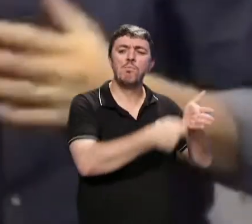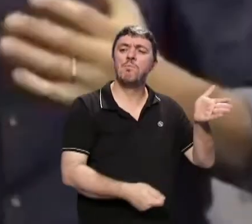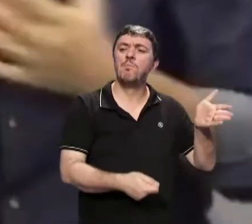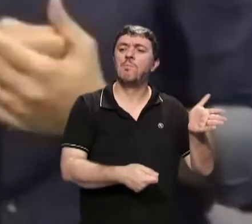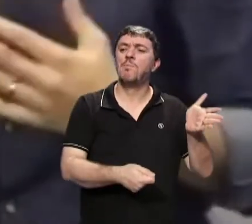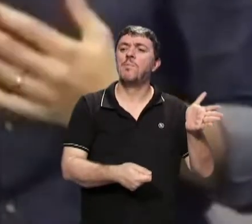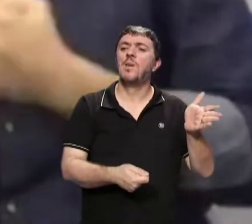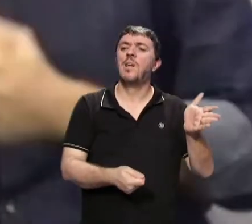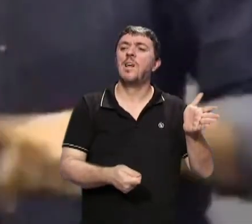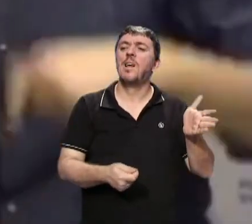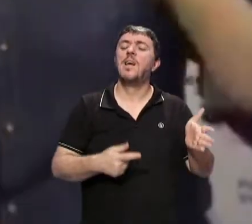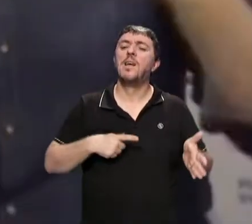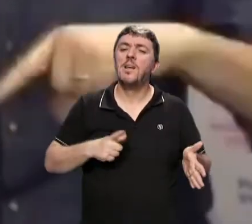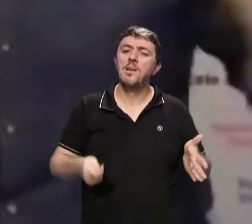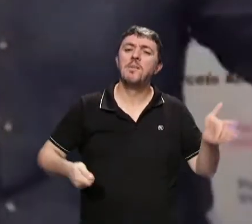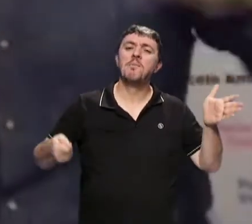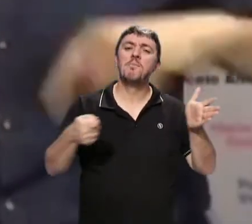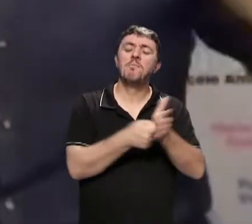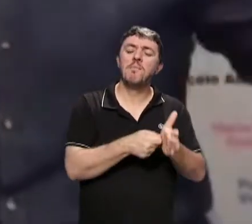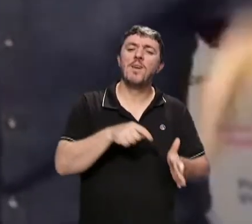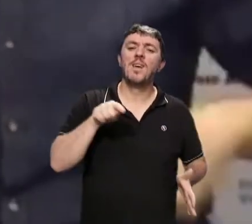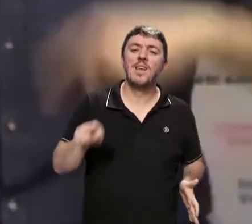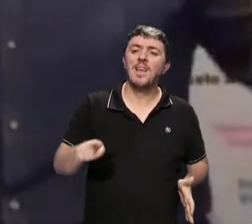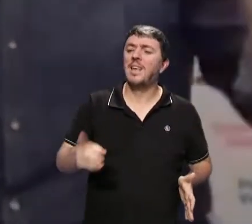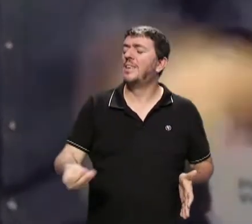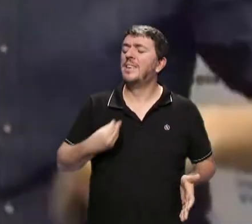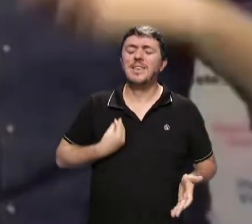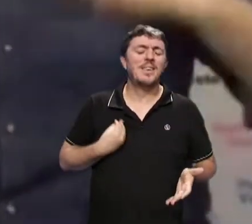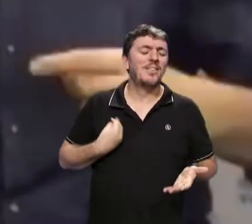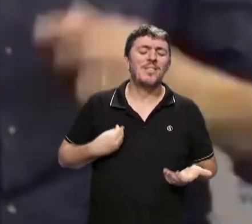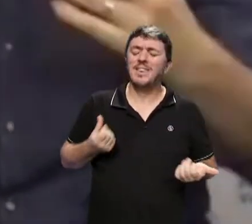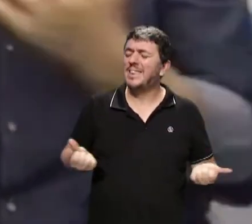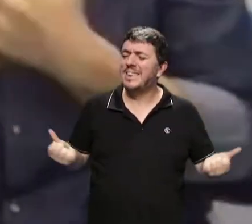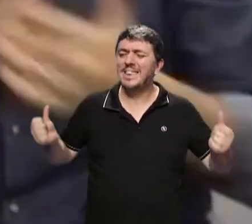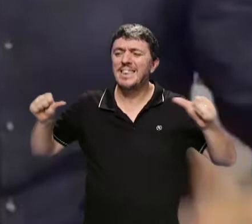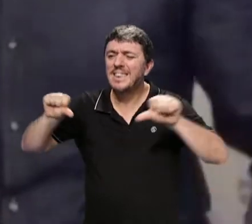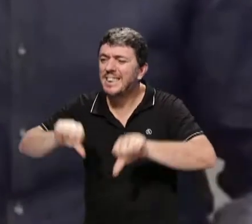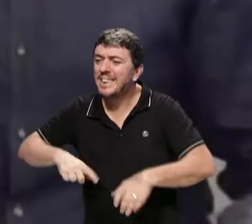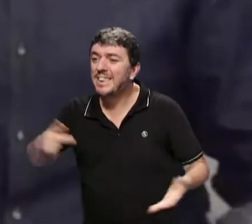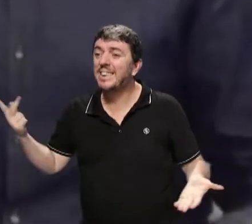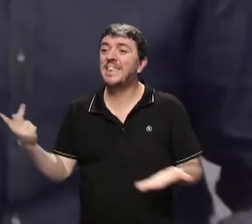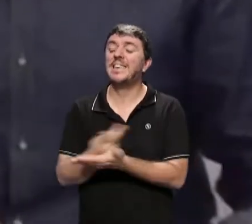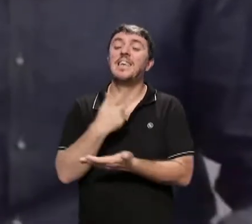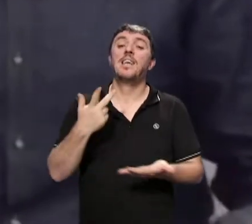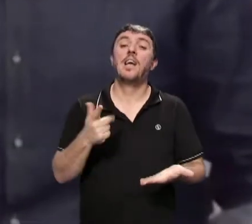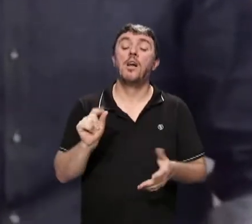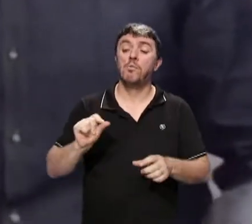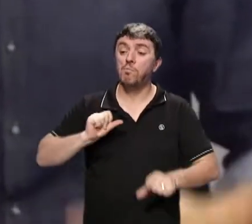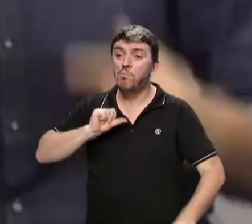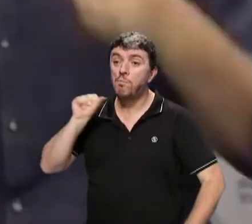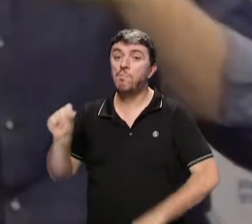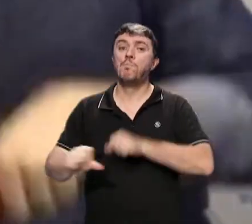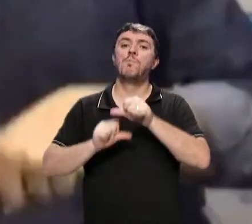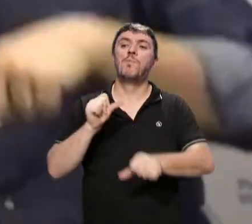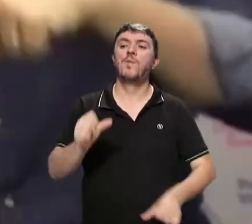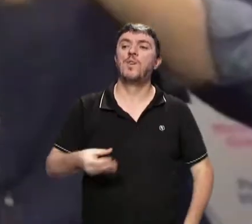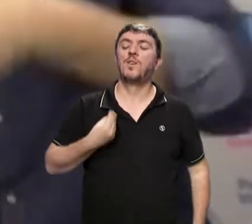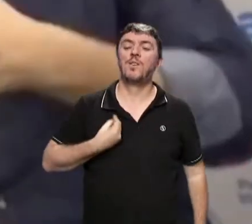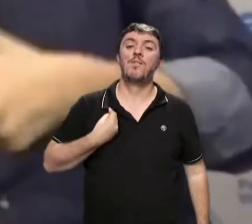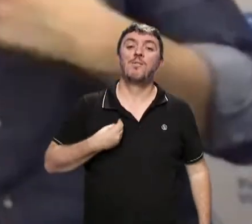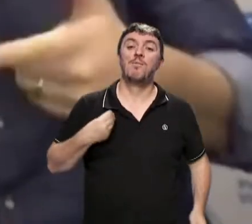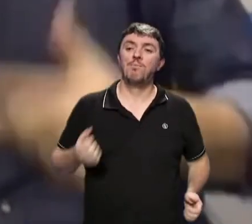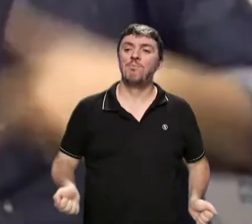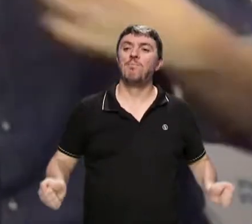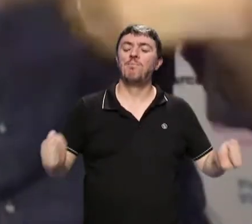filme. E se a gente botasse esse cara que a vida dele está acabada, destruída, tudo errado, e ele resolvesse mudar de vida com alguém? E aí